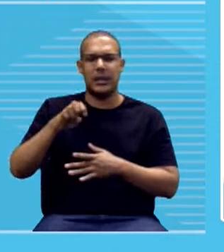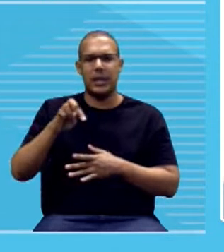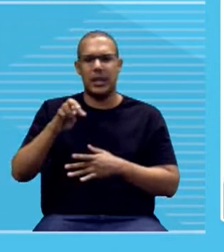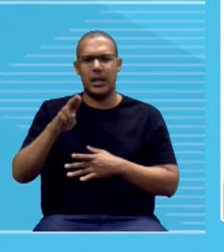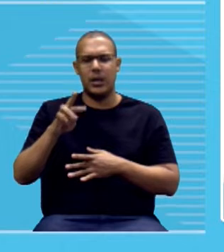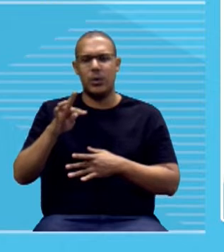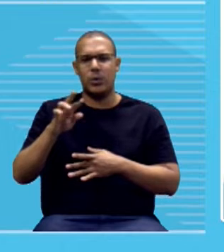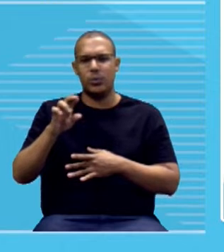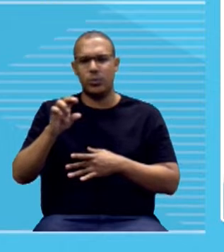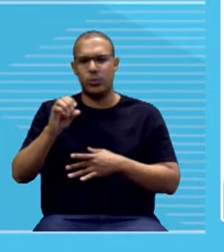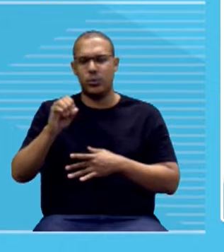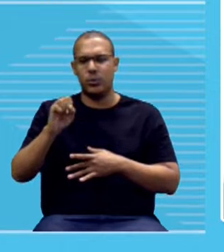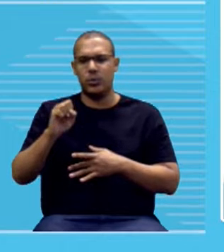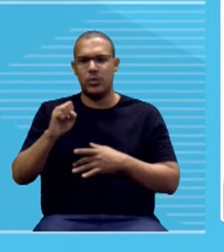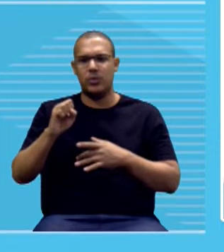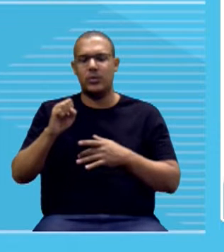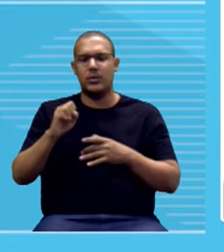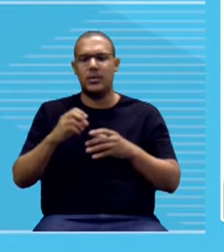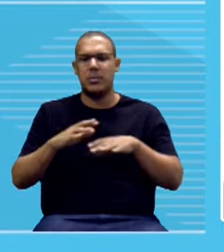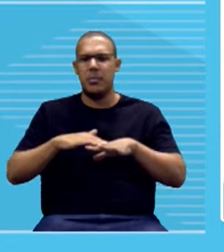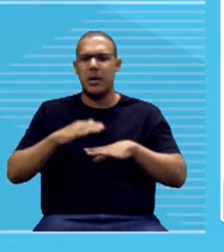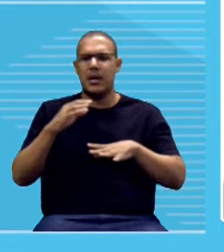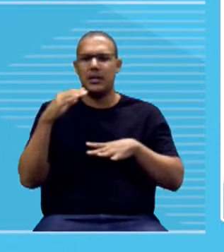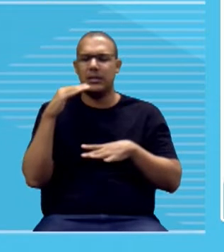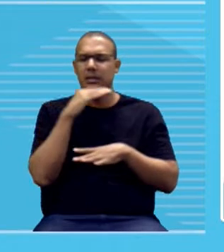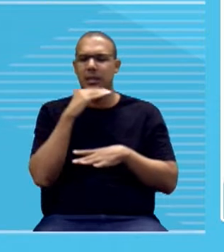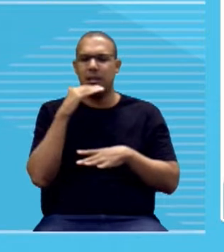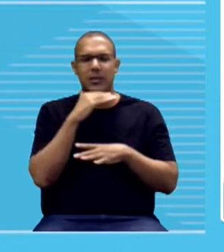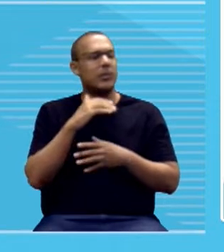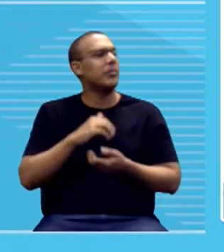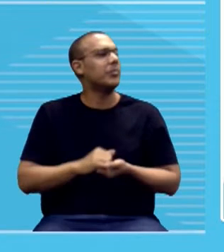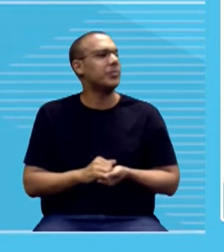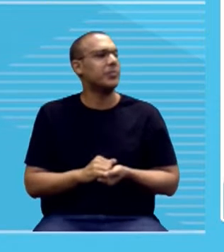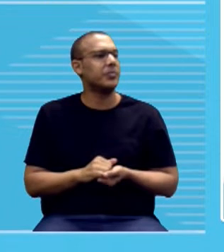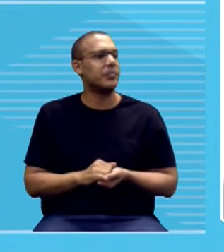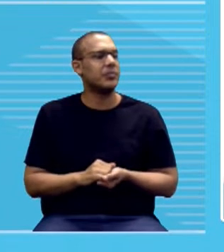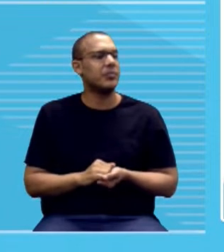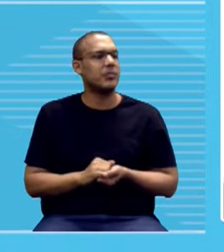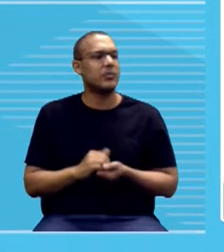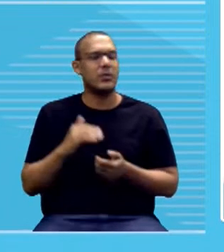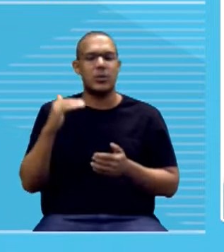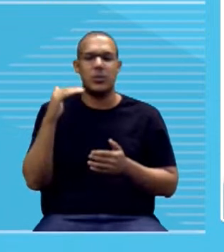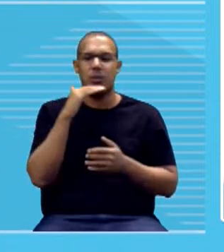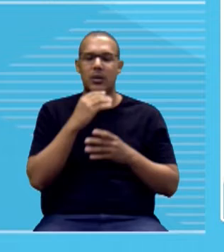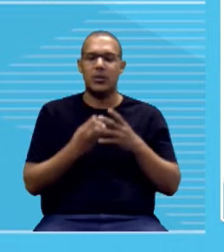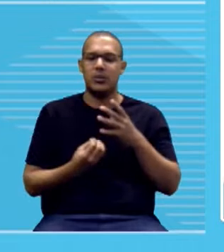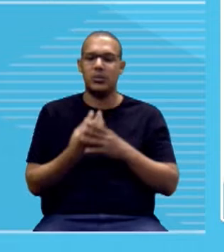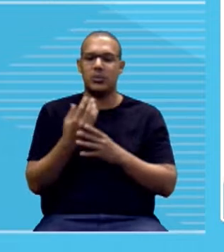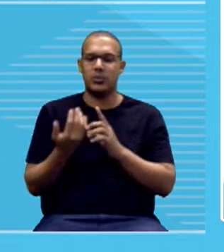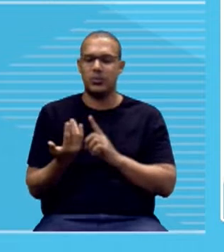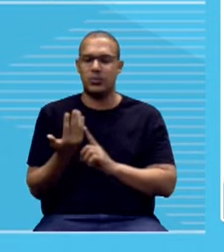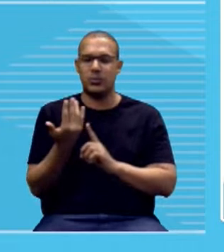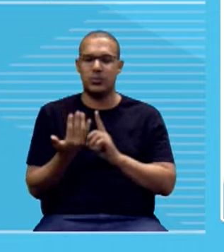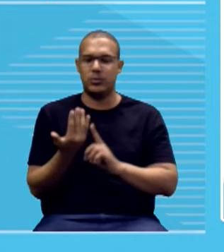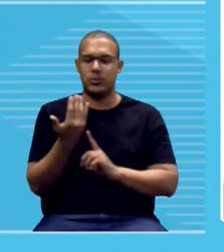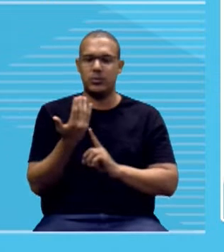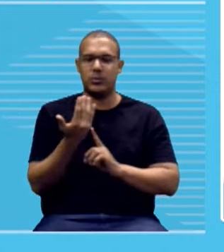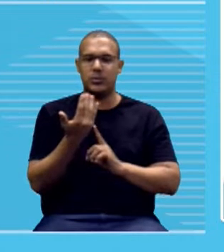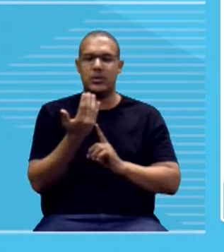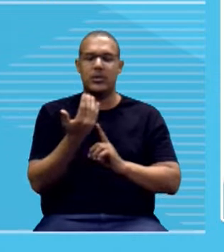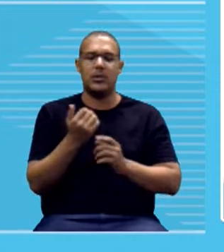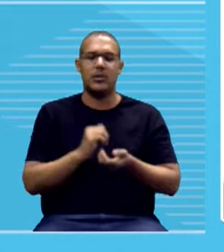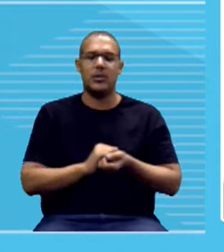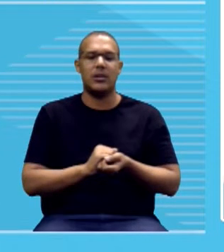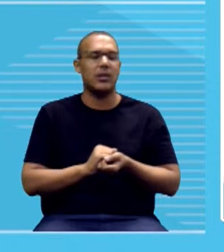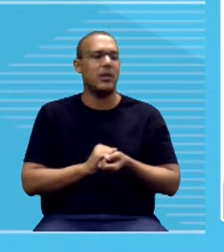tem a quebra e aquela quebra ali, vai queimando tudo. Esse calor cria vapor, que faz com que